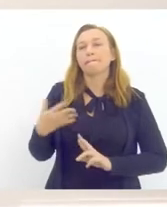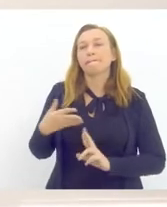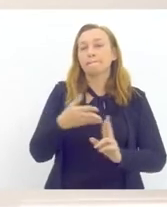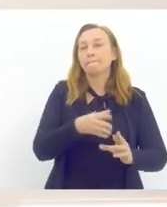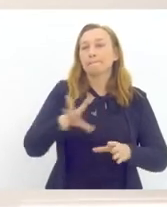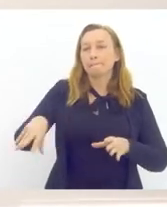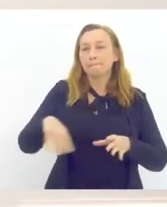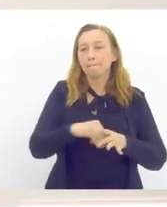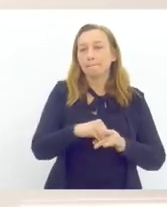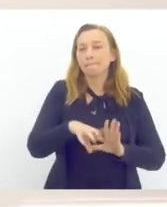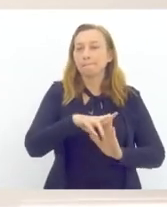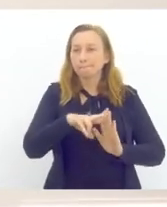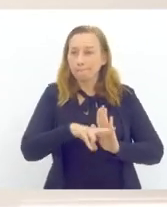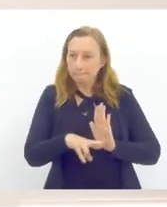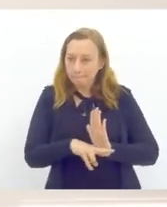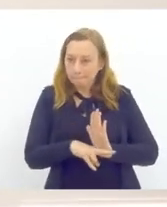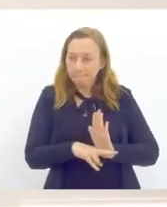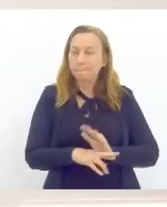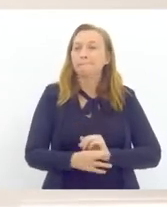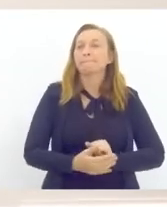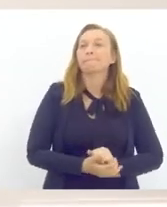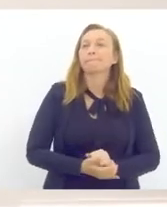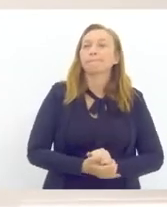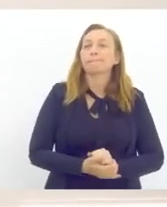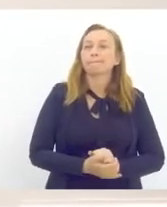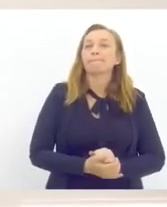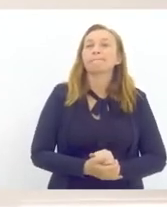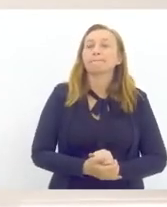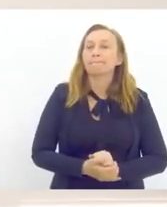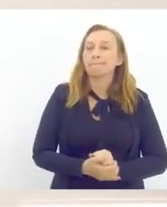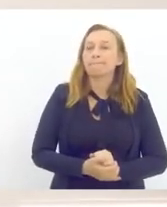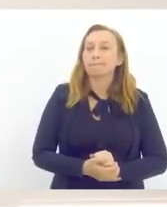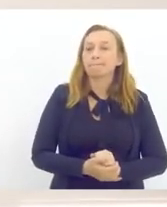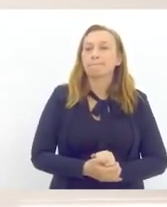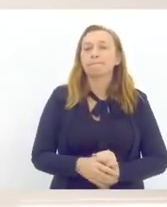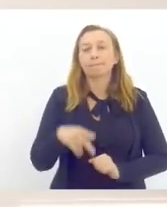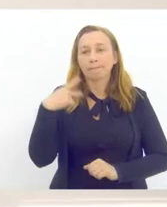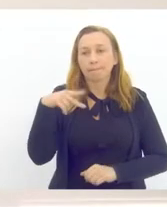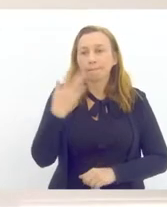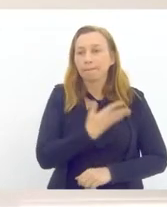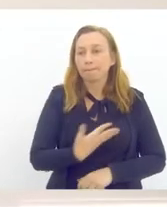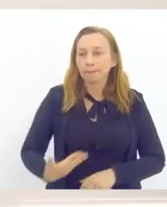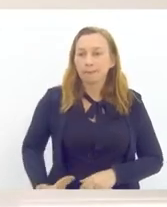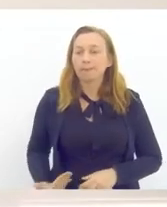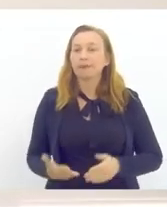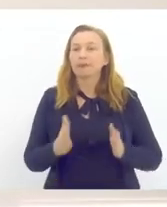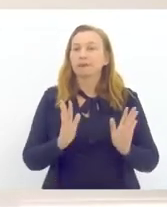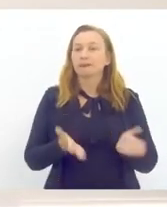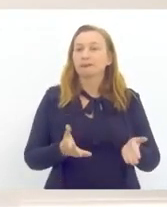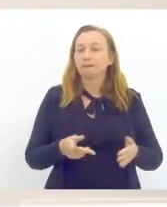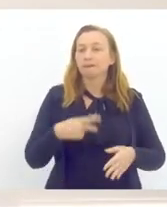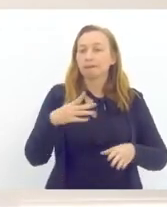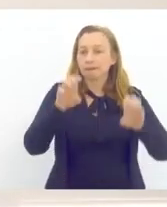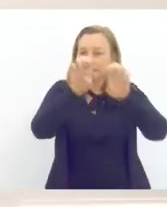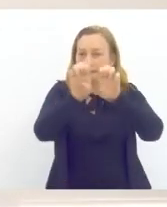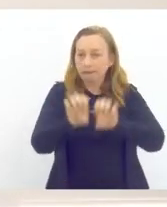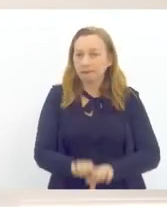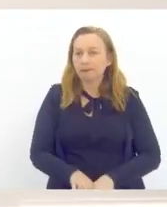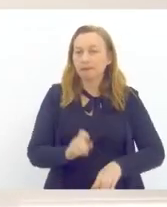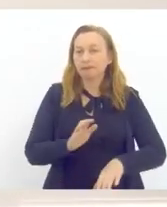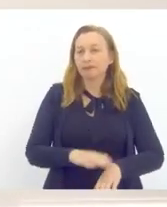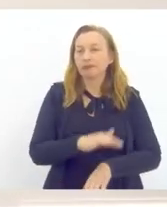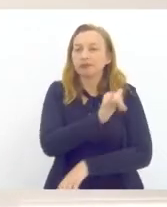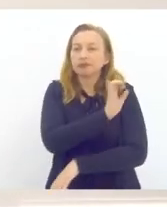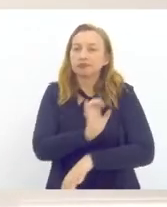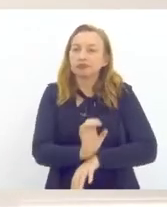diretrizes móveis, né, uma diretriz evidente daquela política pública que considero hoje mais estruturante no Estado do Rio de Janeiro.